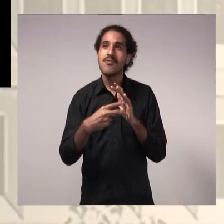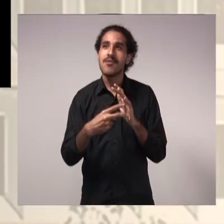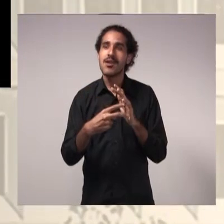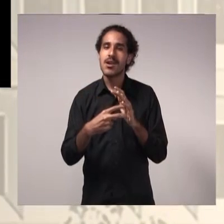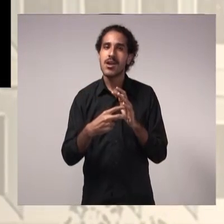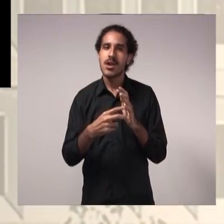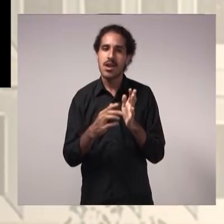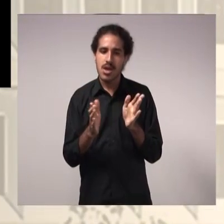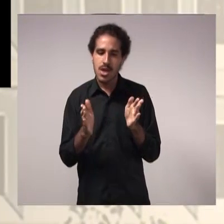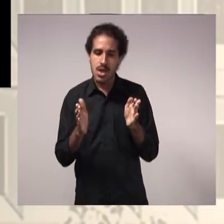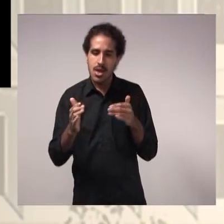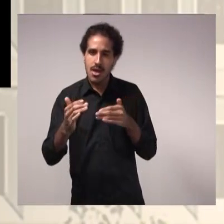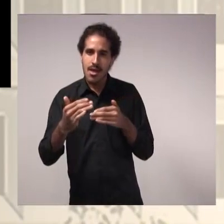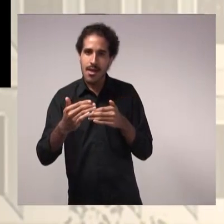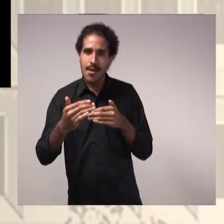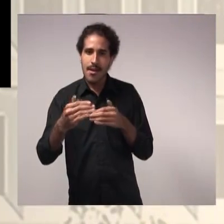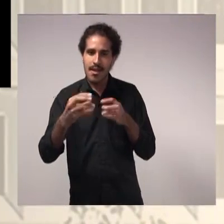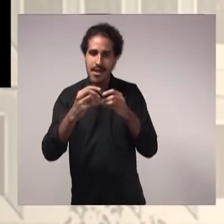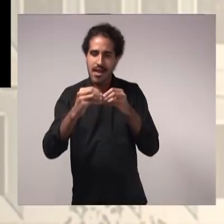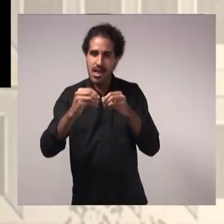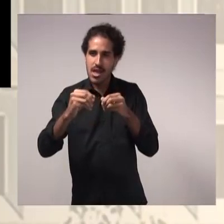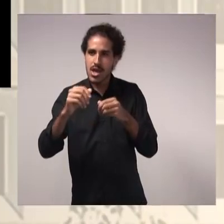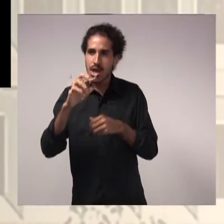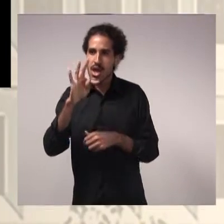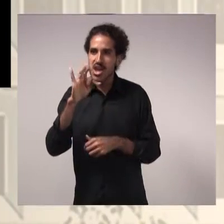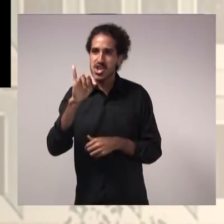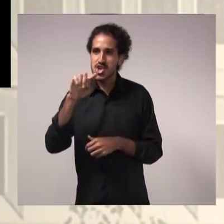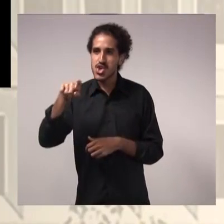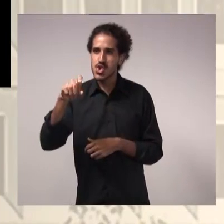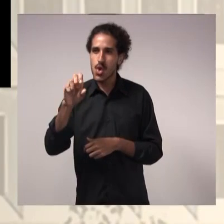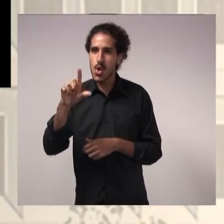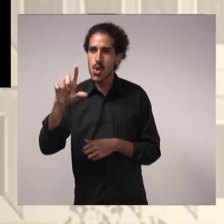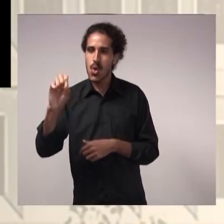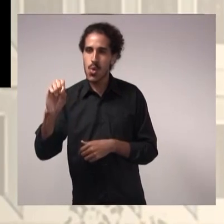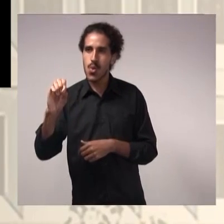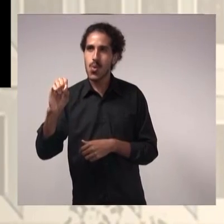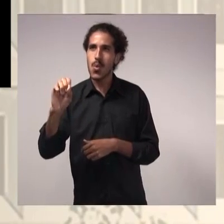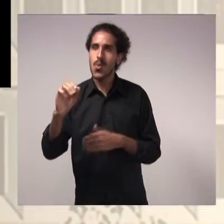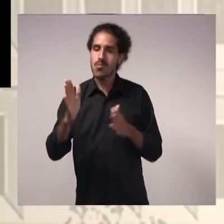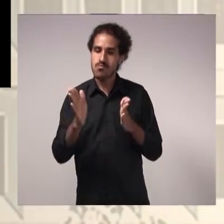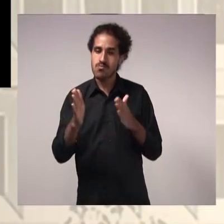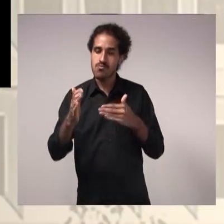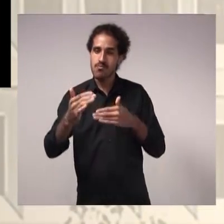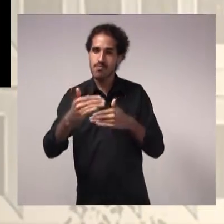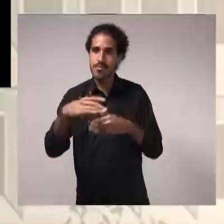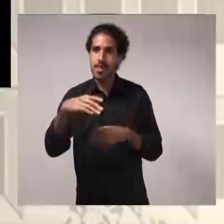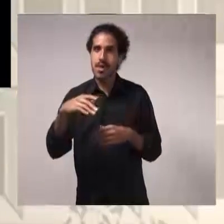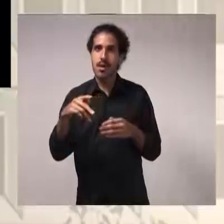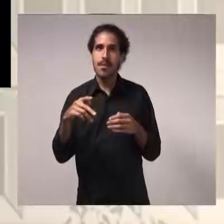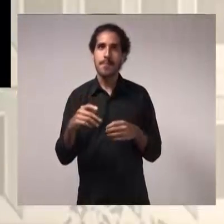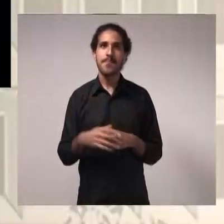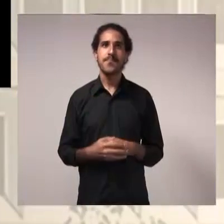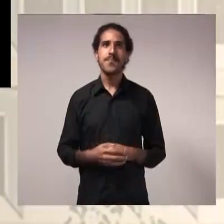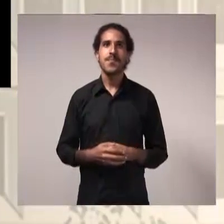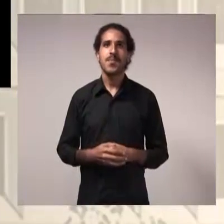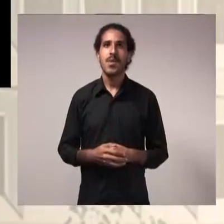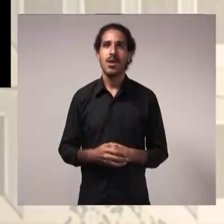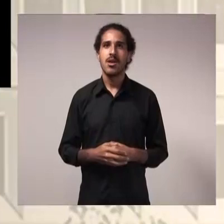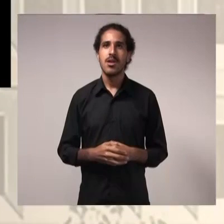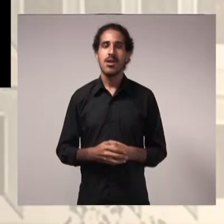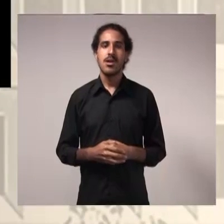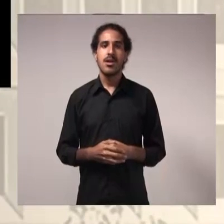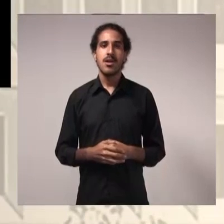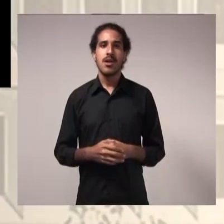Gando. Então, ele montou essa fundação e o seu primeiro projeto foi essa